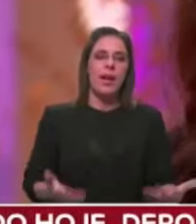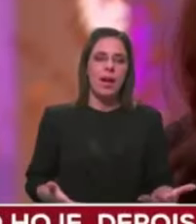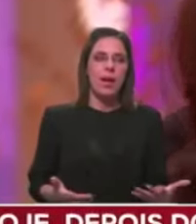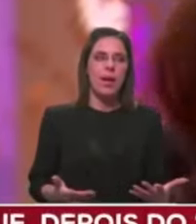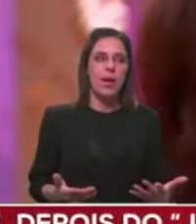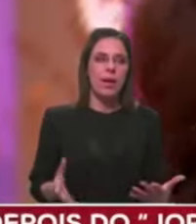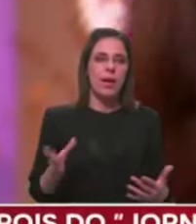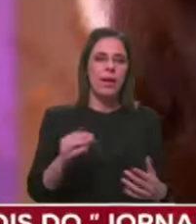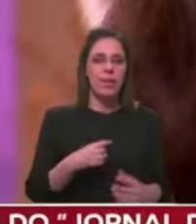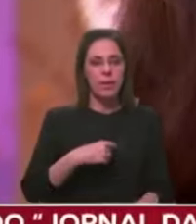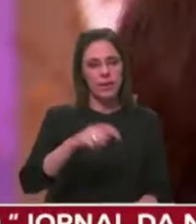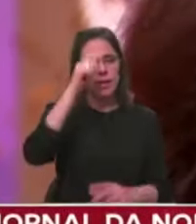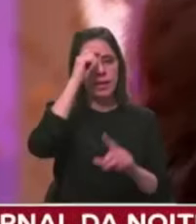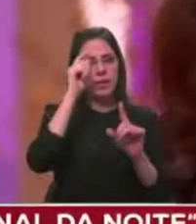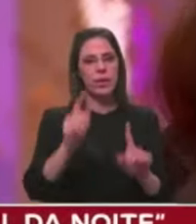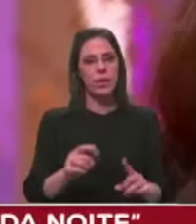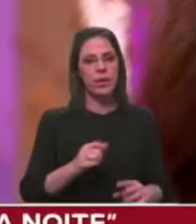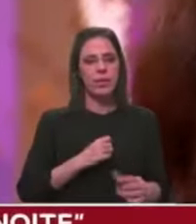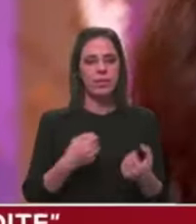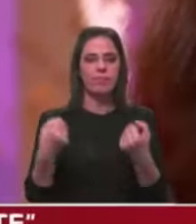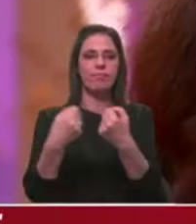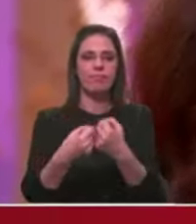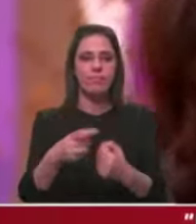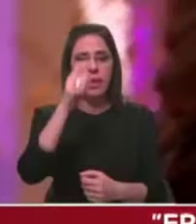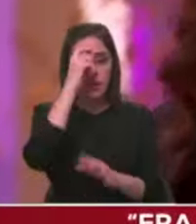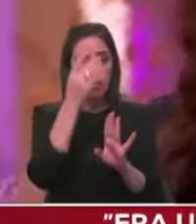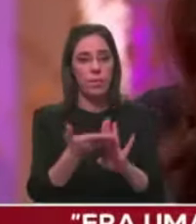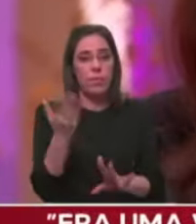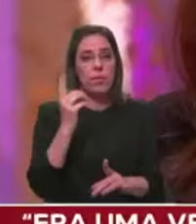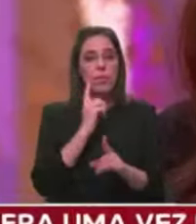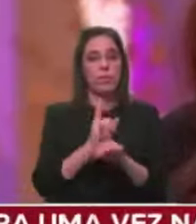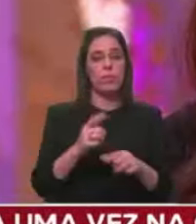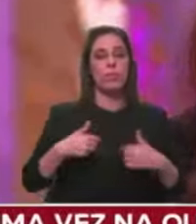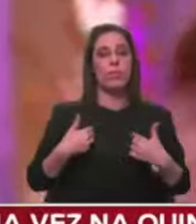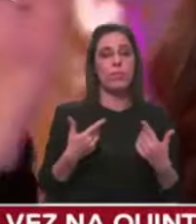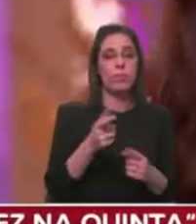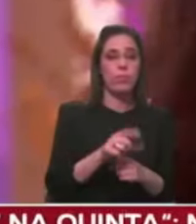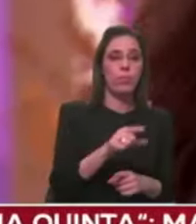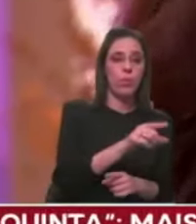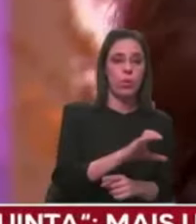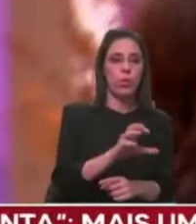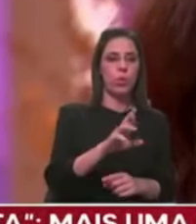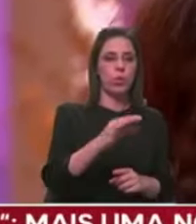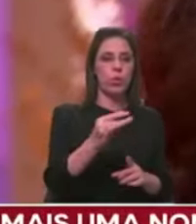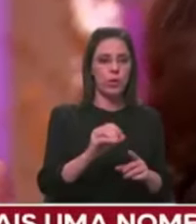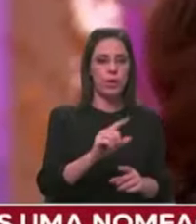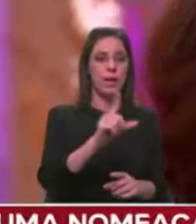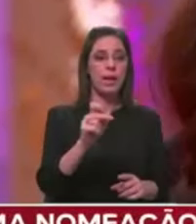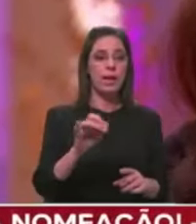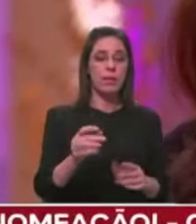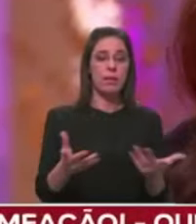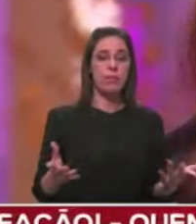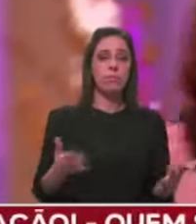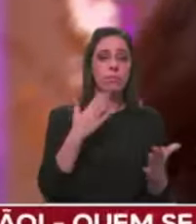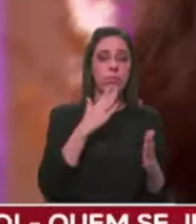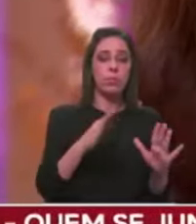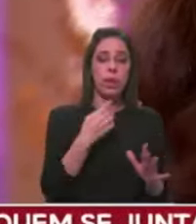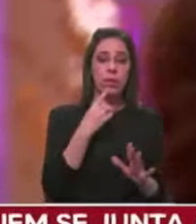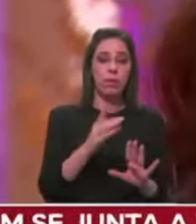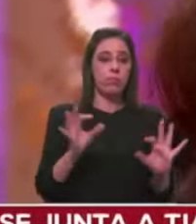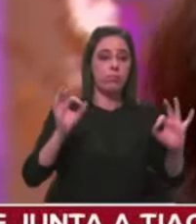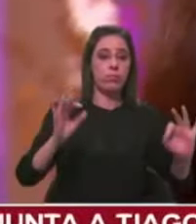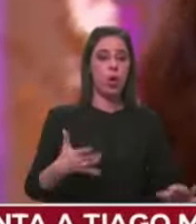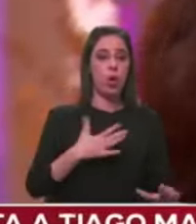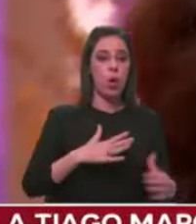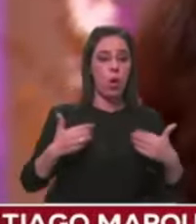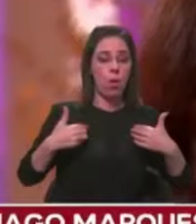eu tenho mais respeito pelos meus adversários do que por ele por exemplo o Chico e a Zaia pelo menos já falaram ali não